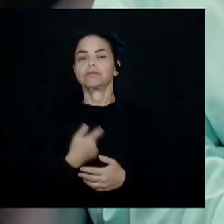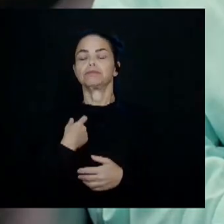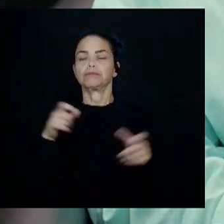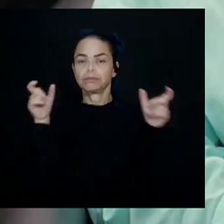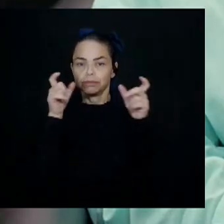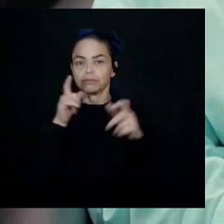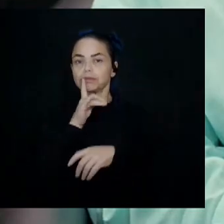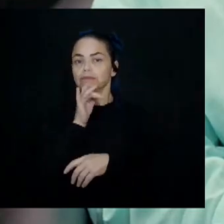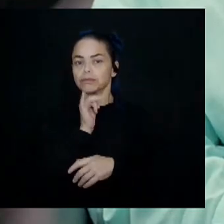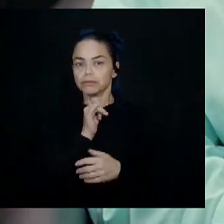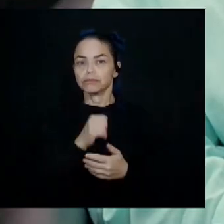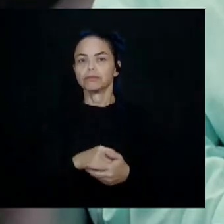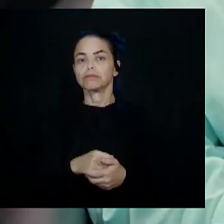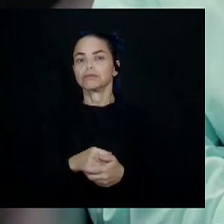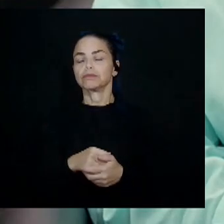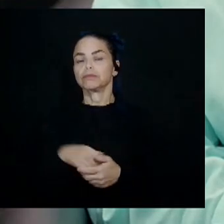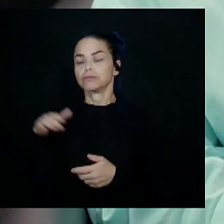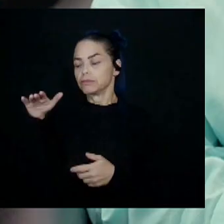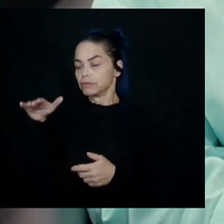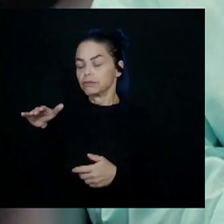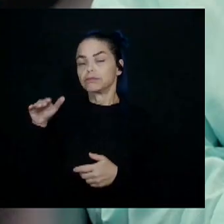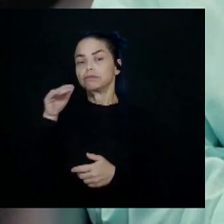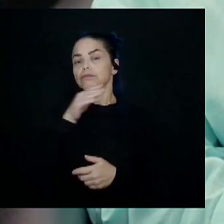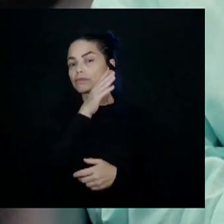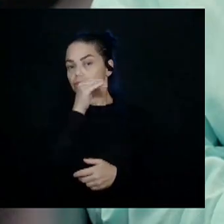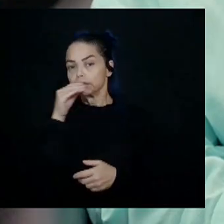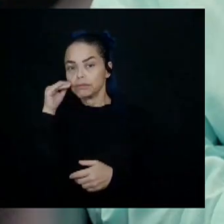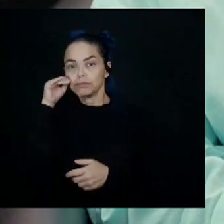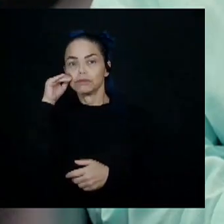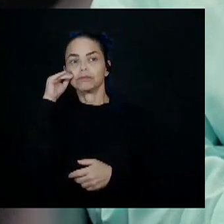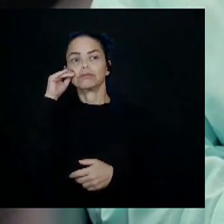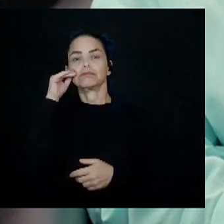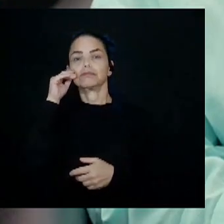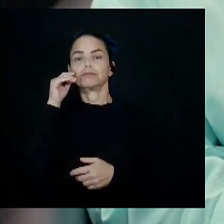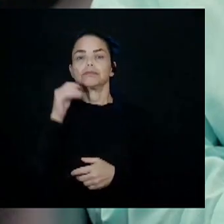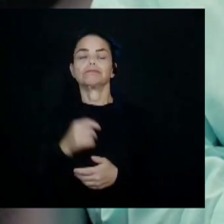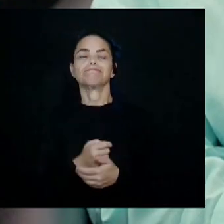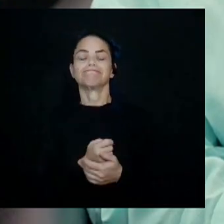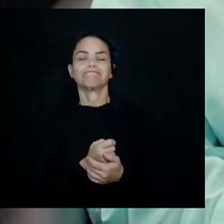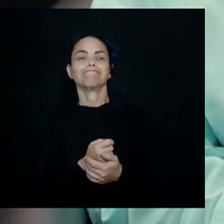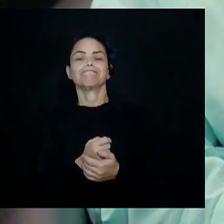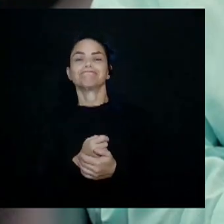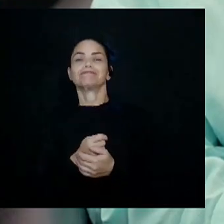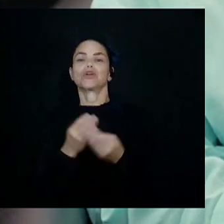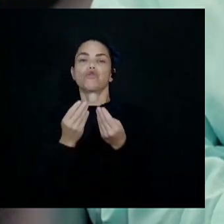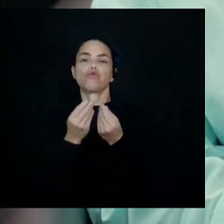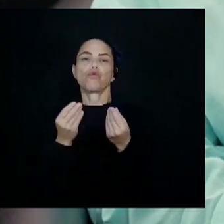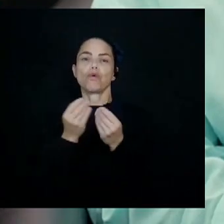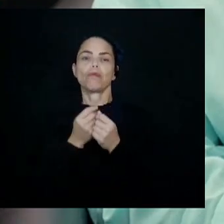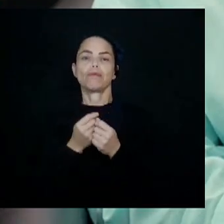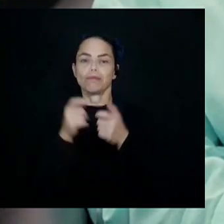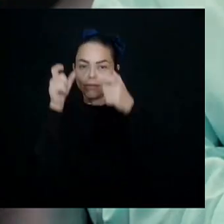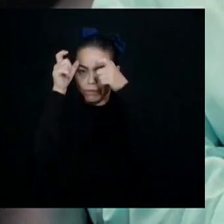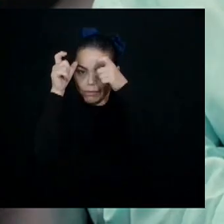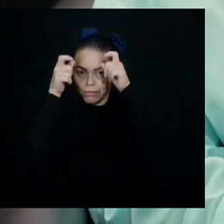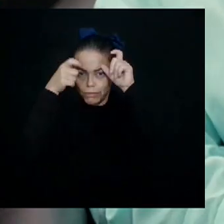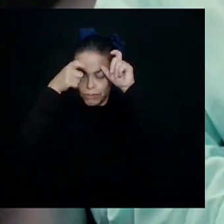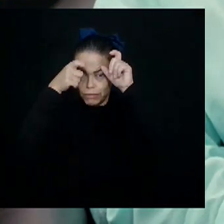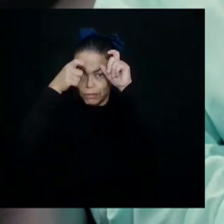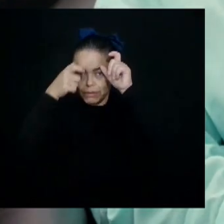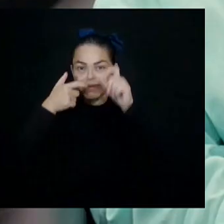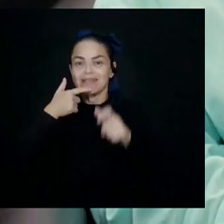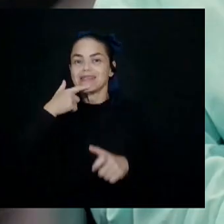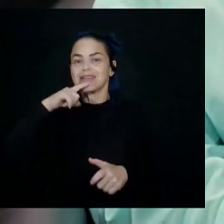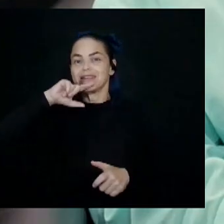A criança e o adolescente está muito propenso a transtornos de humor como depressão